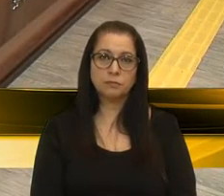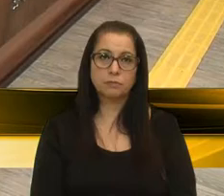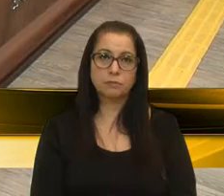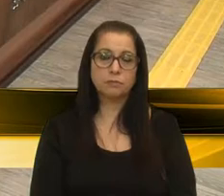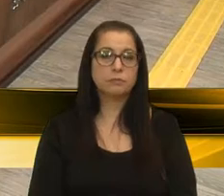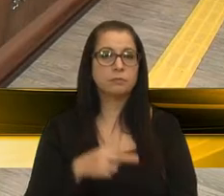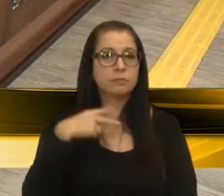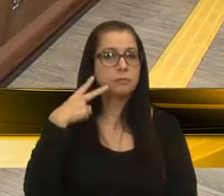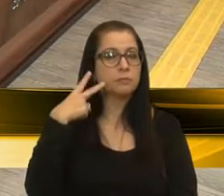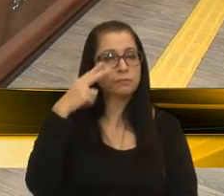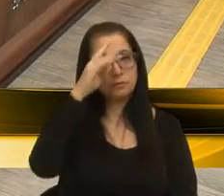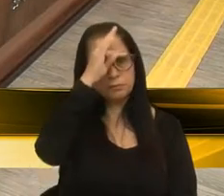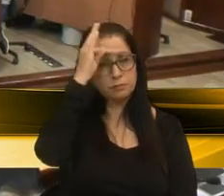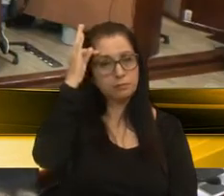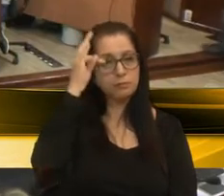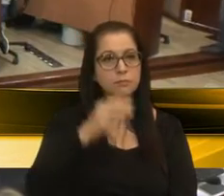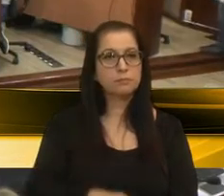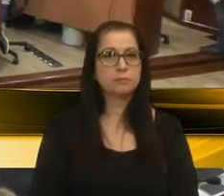Vereador Toigo.